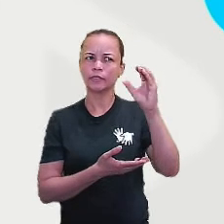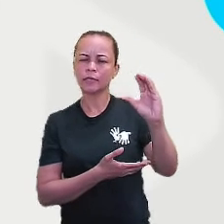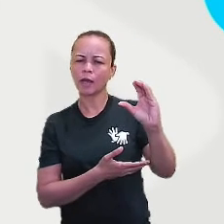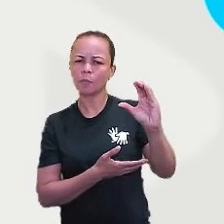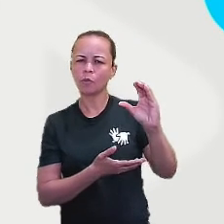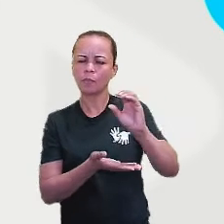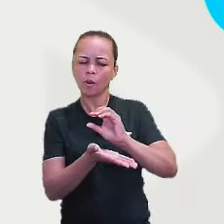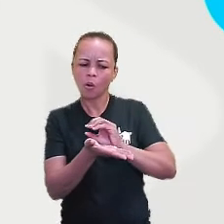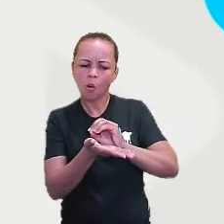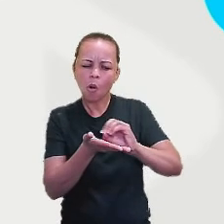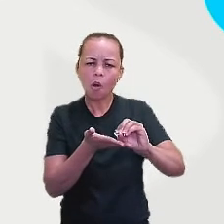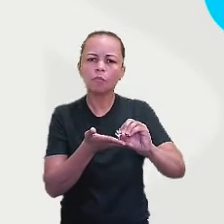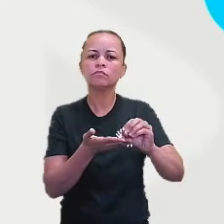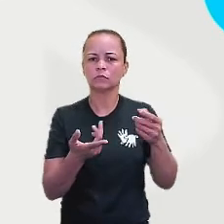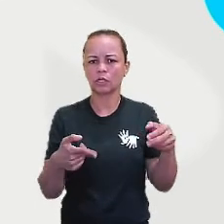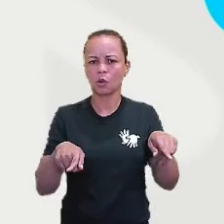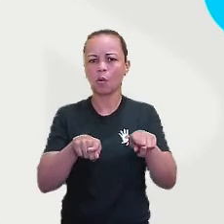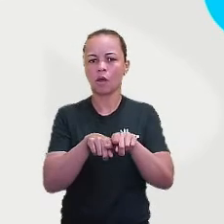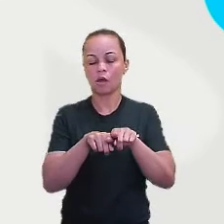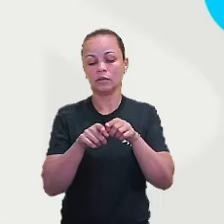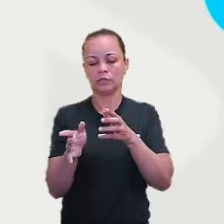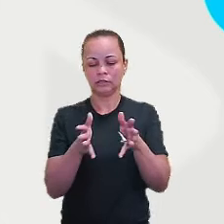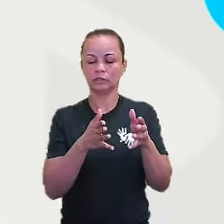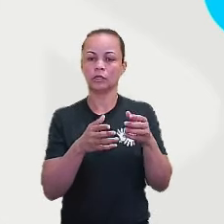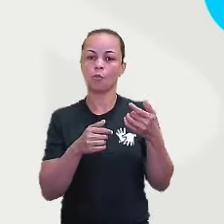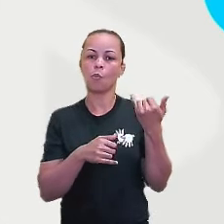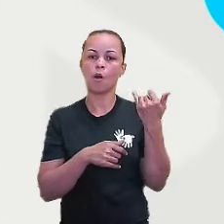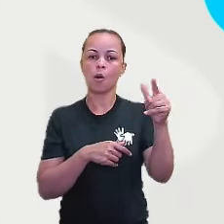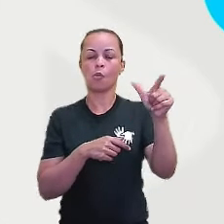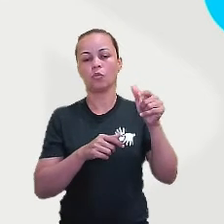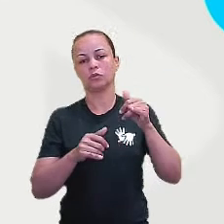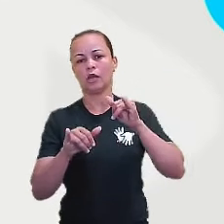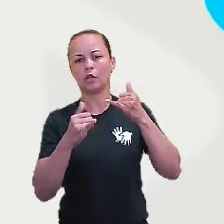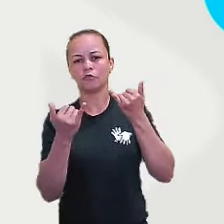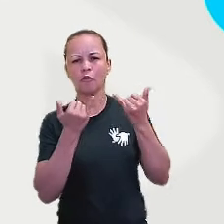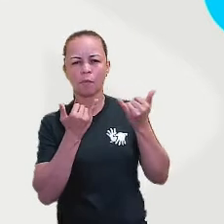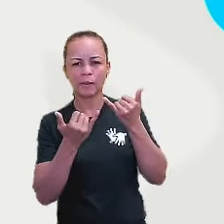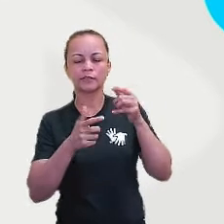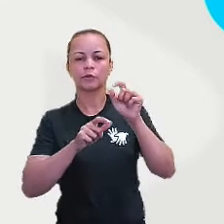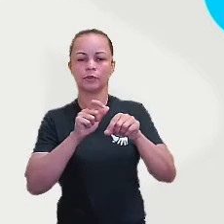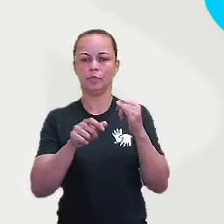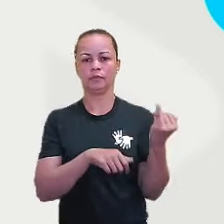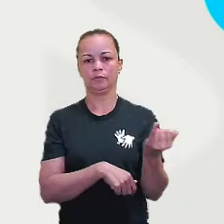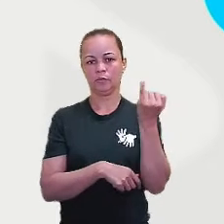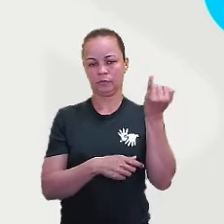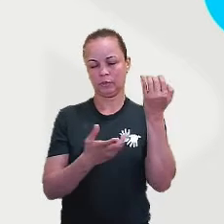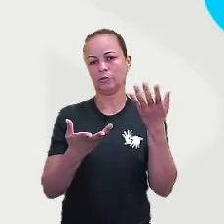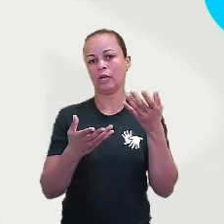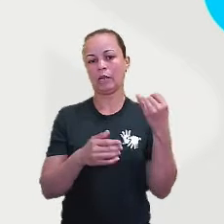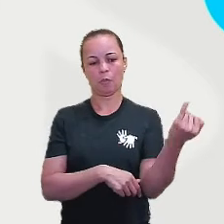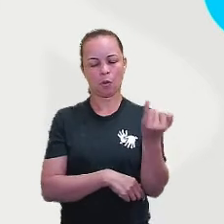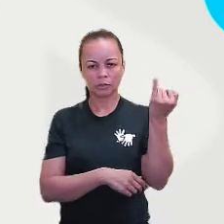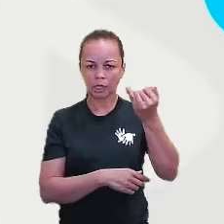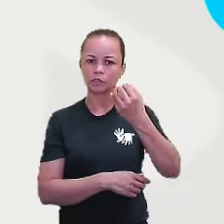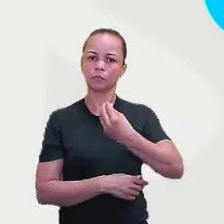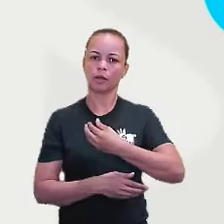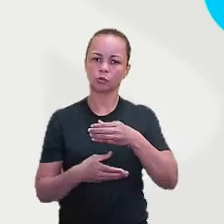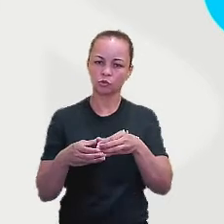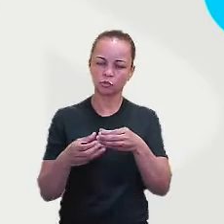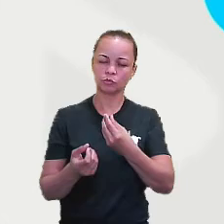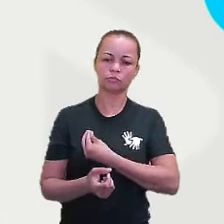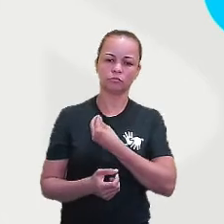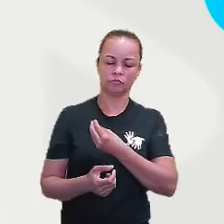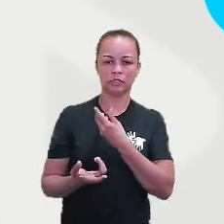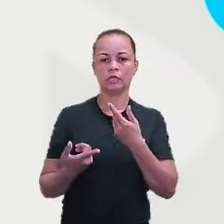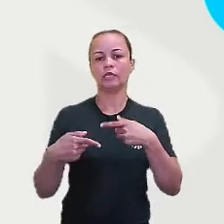Mas não pode também deixar de considerar uma outra informação que é relevante. Essenciais para os seres vivos, né? Além de